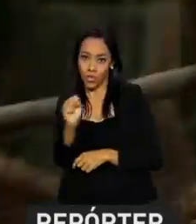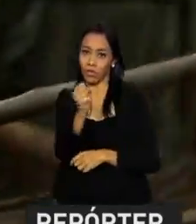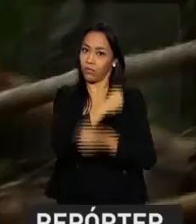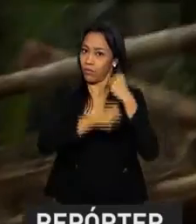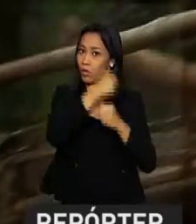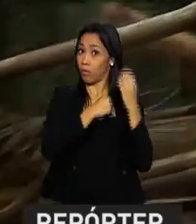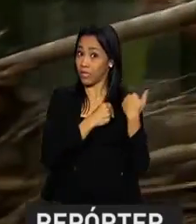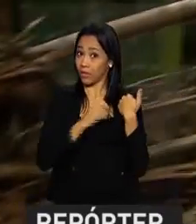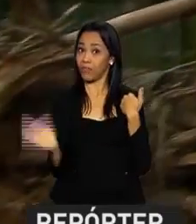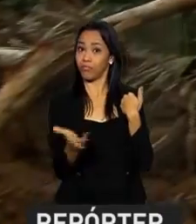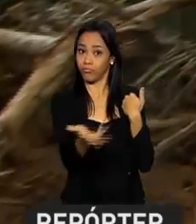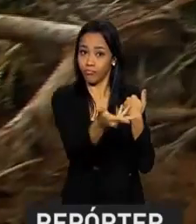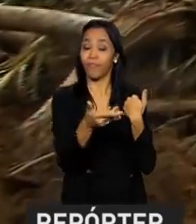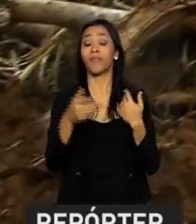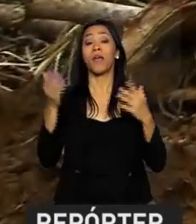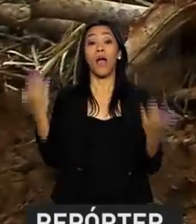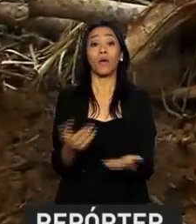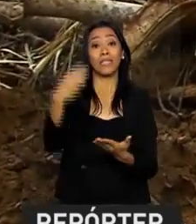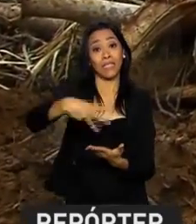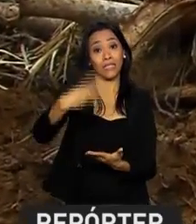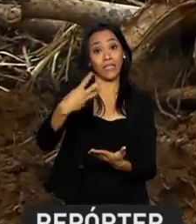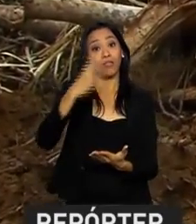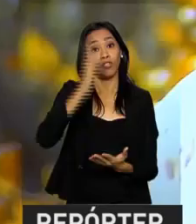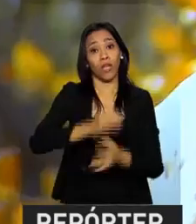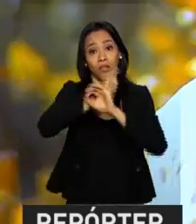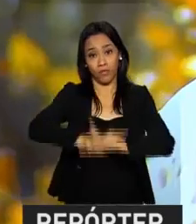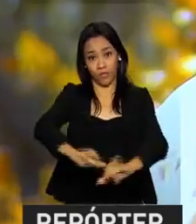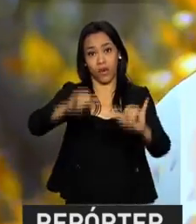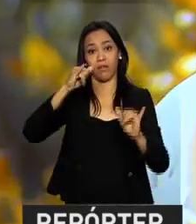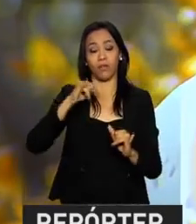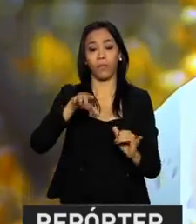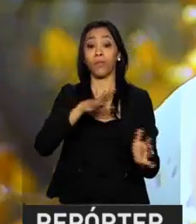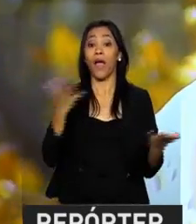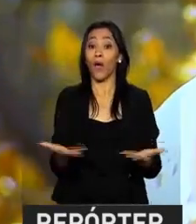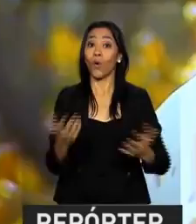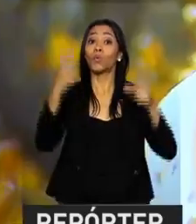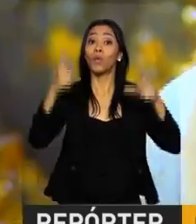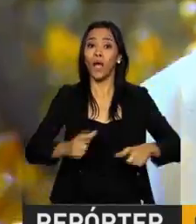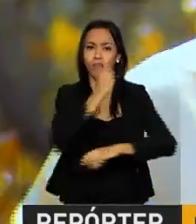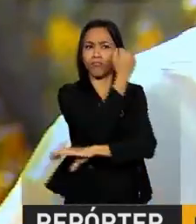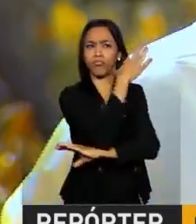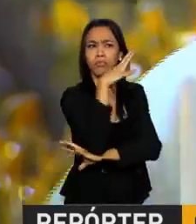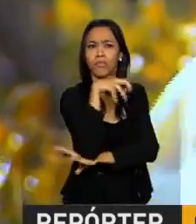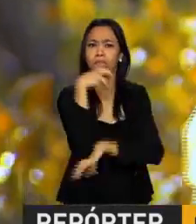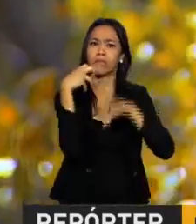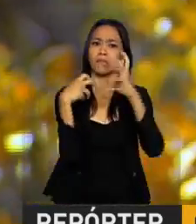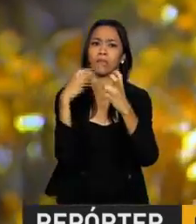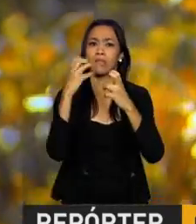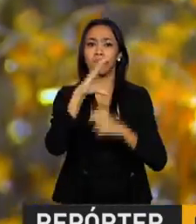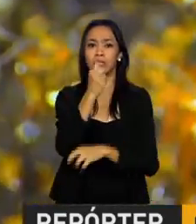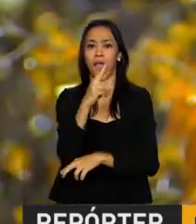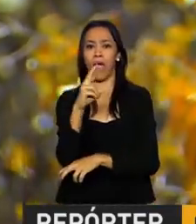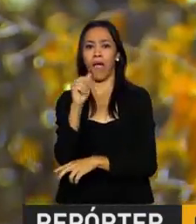O nível de 2015 é o terceiro menor já registrado. Já no Cerrado, que é o segundo maior sistema ambiental